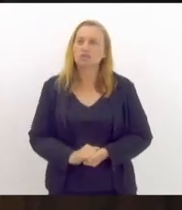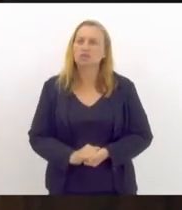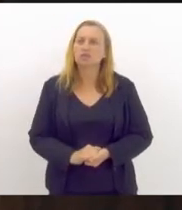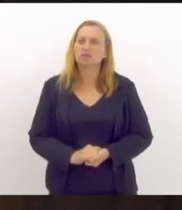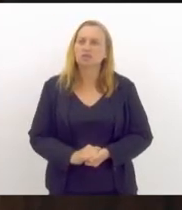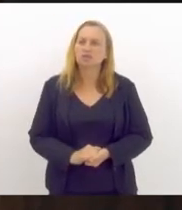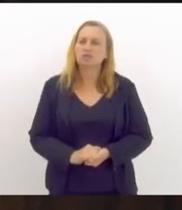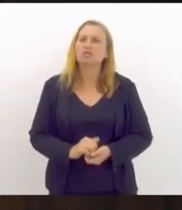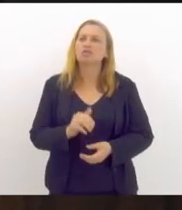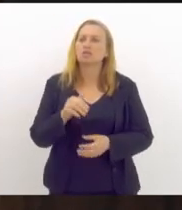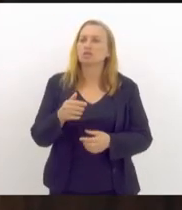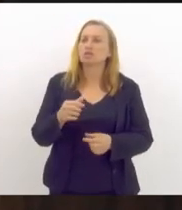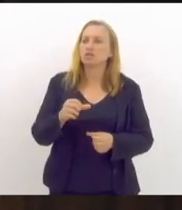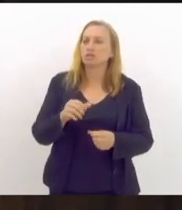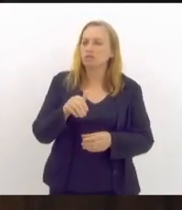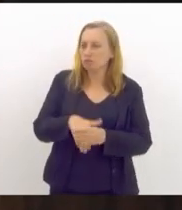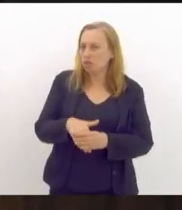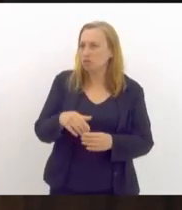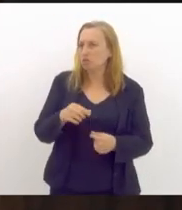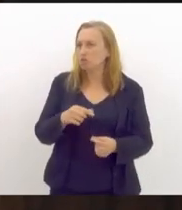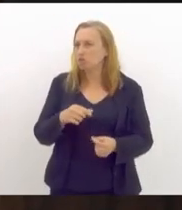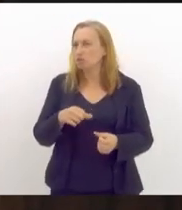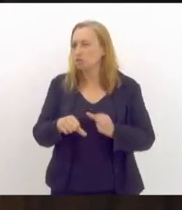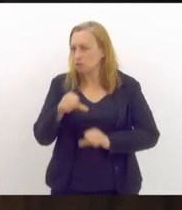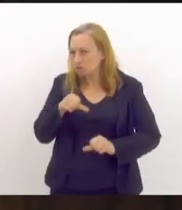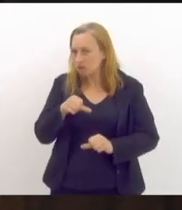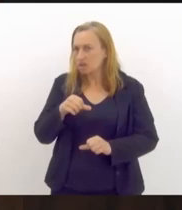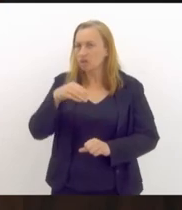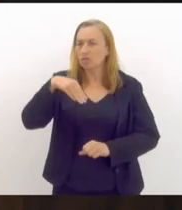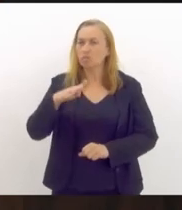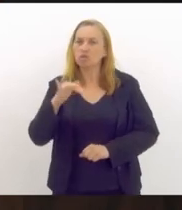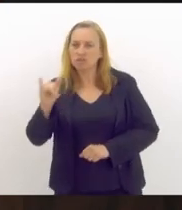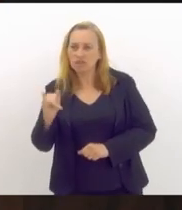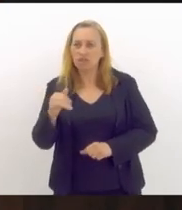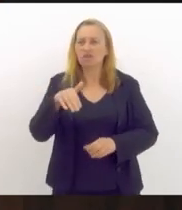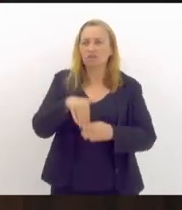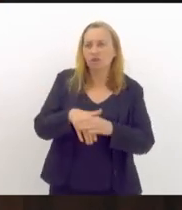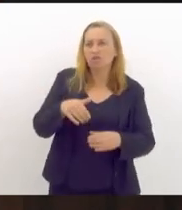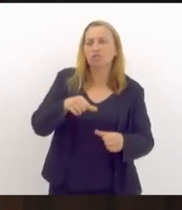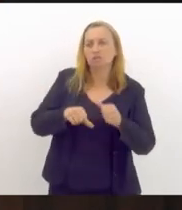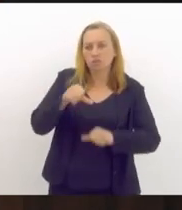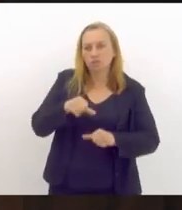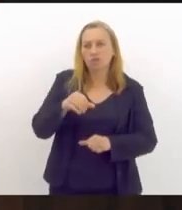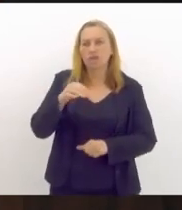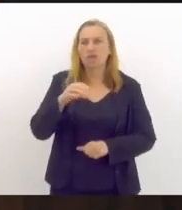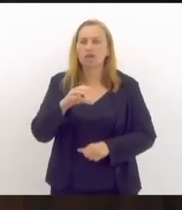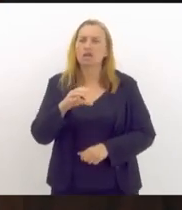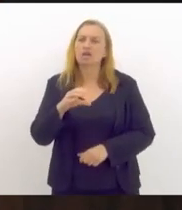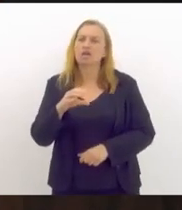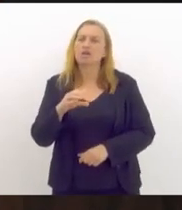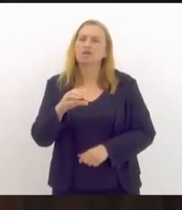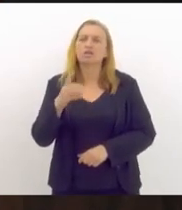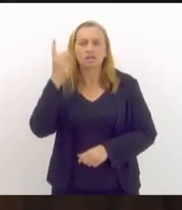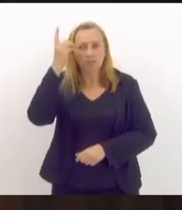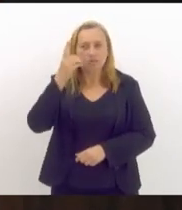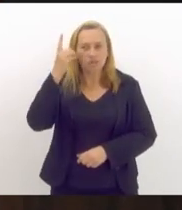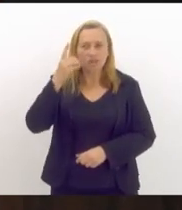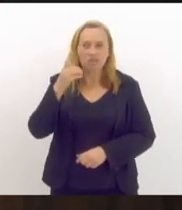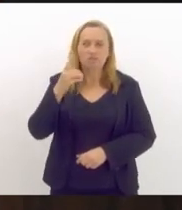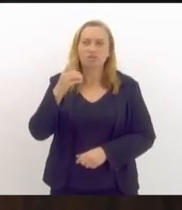voto contrário Deputado munir voto contrário Deputado é Cláudio Caiado contrário